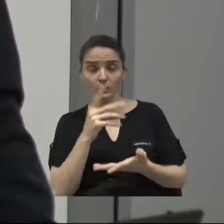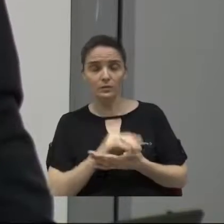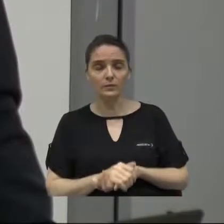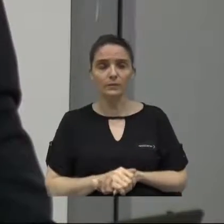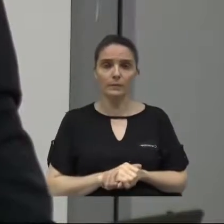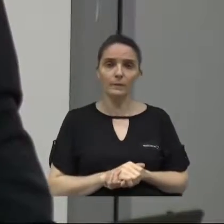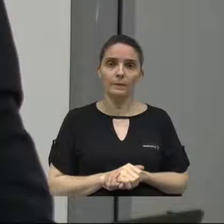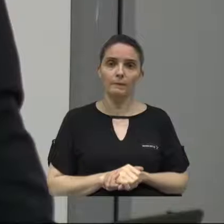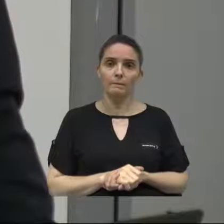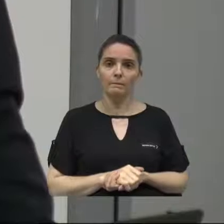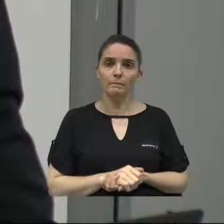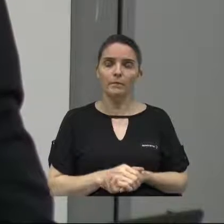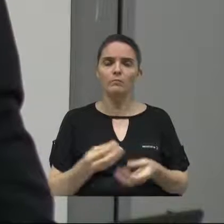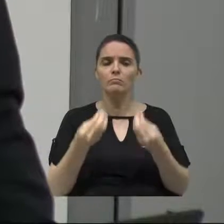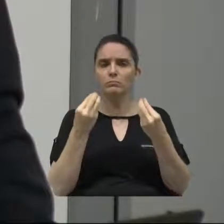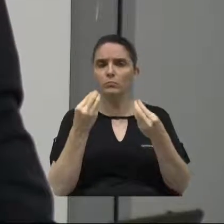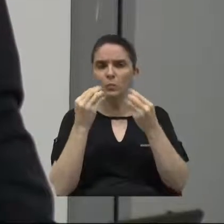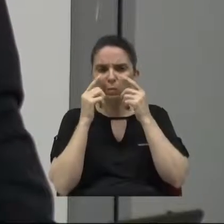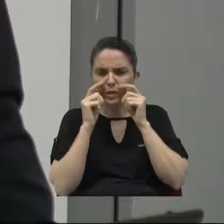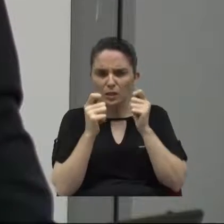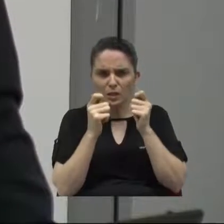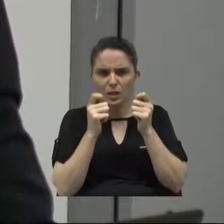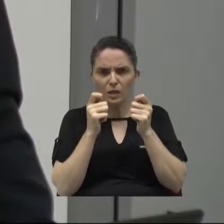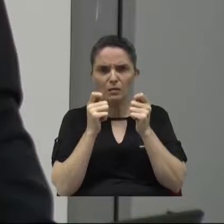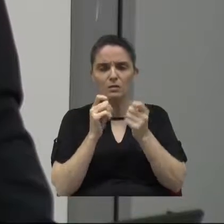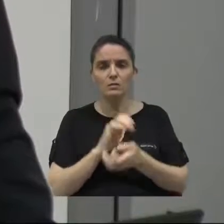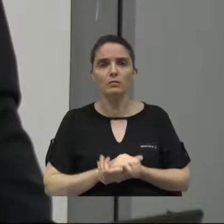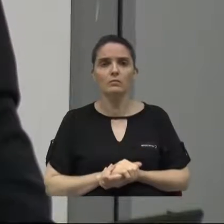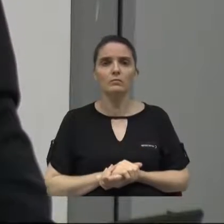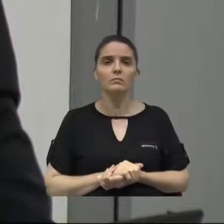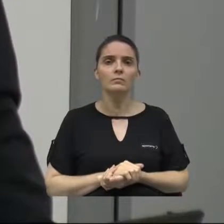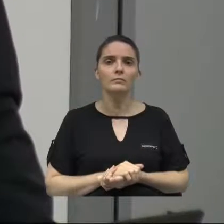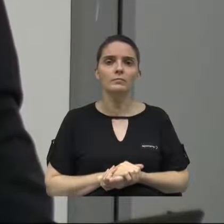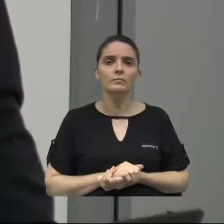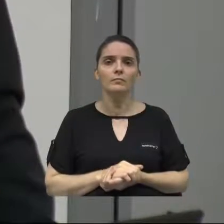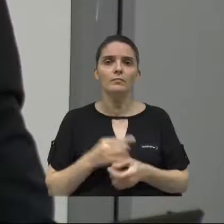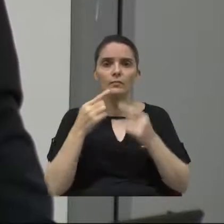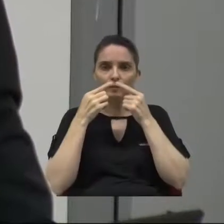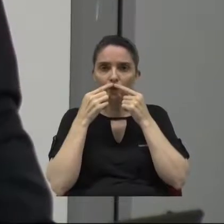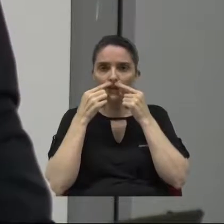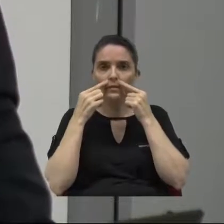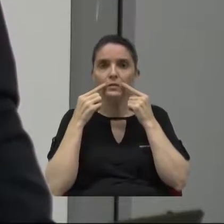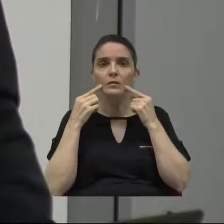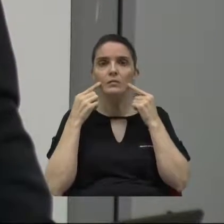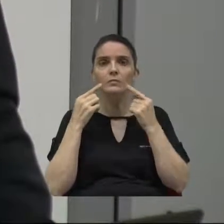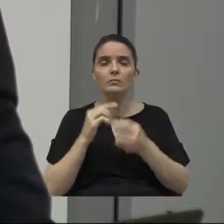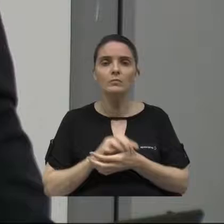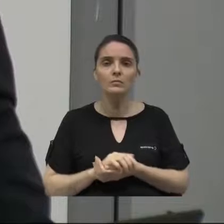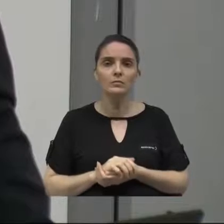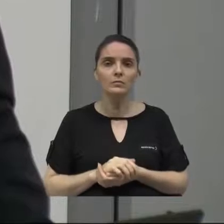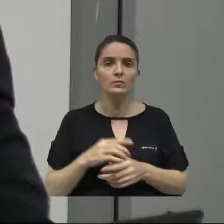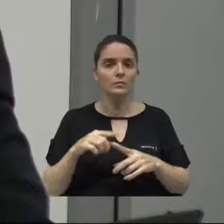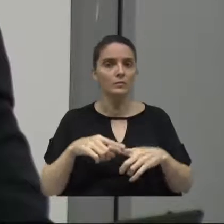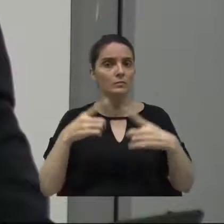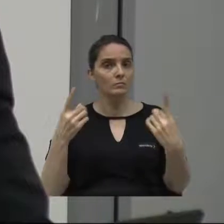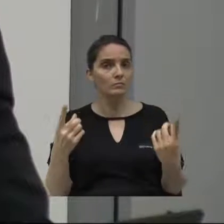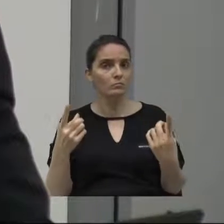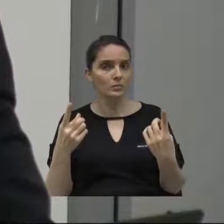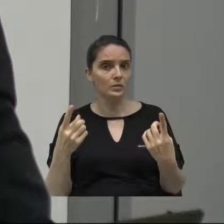forma de chamar a atenção das pessoas, vereador Mir, foi deixando o bigode. Só que isso começou a tomar uma proporção,